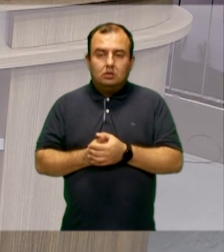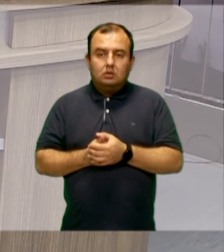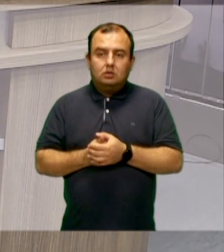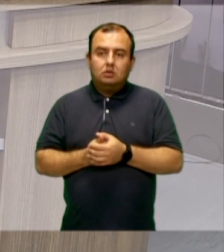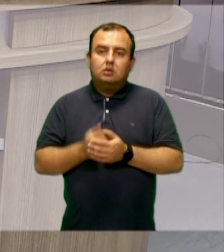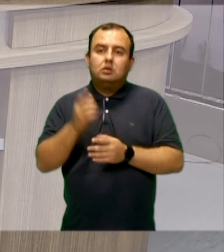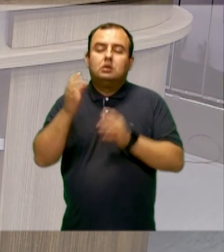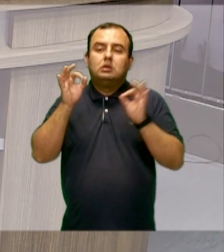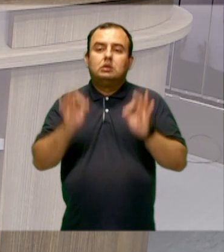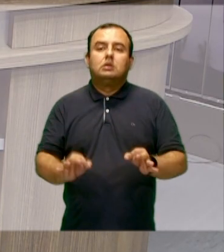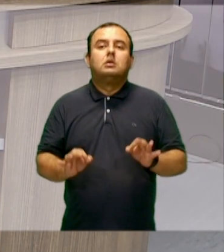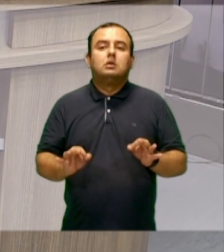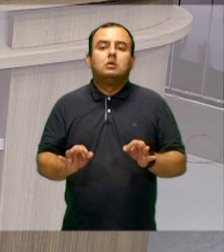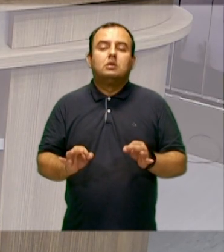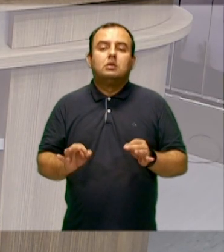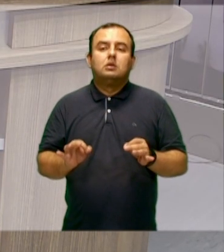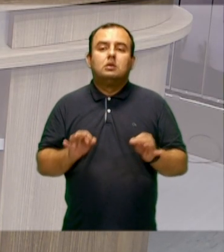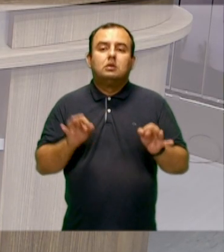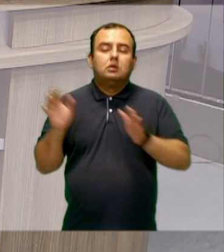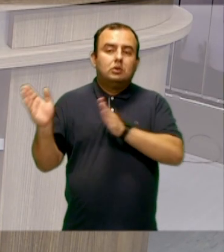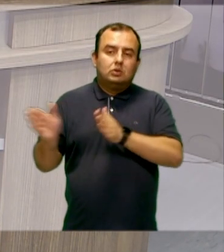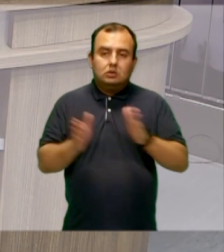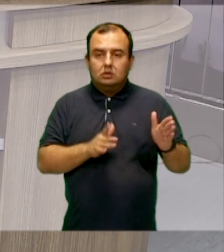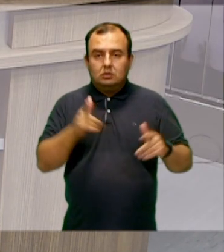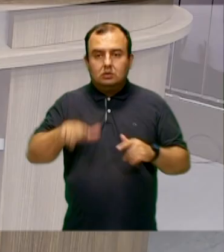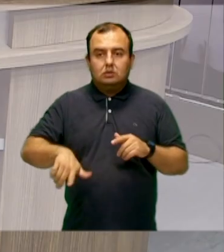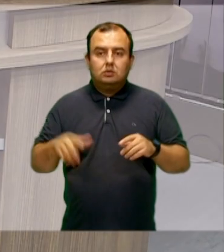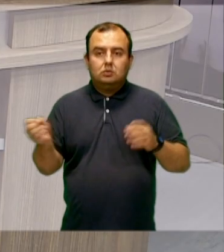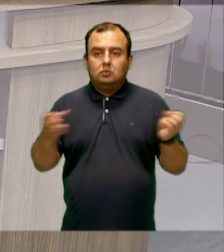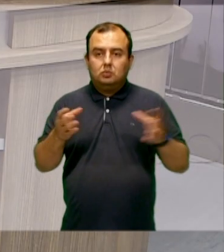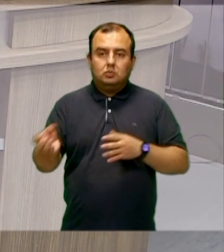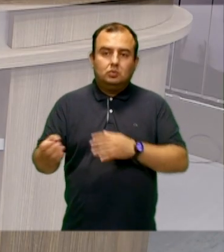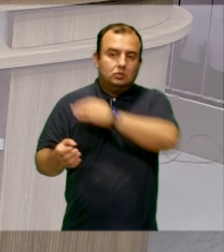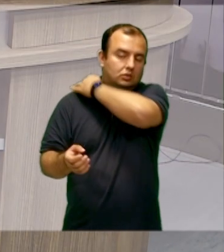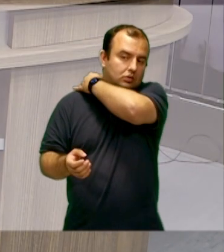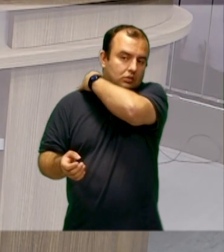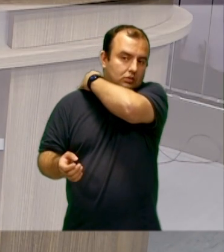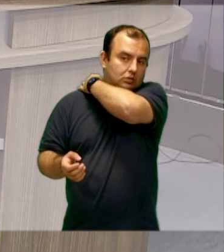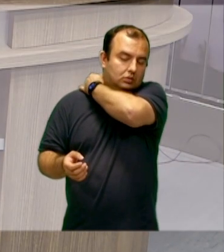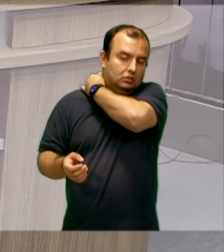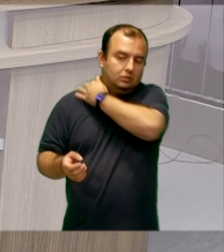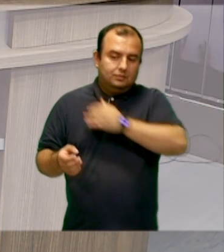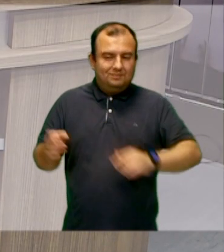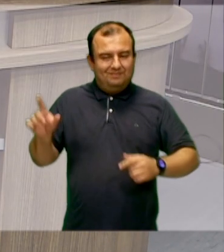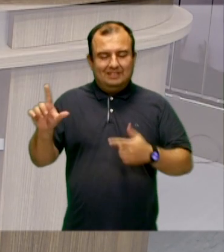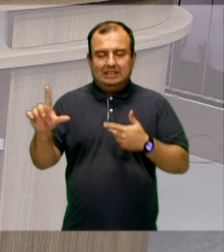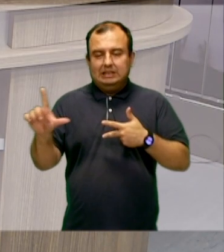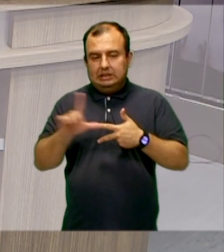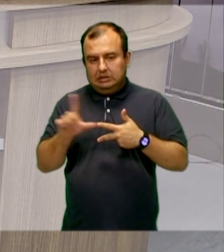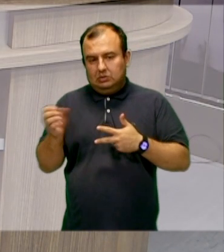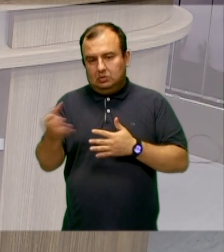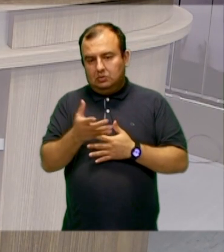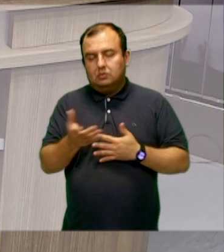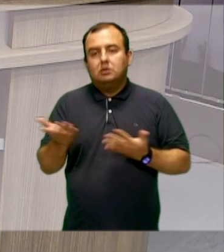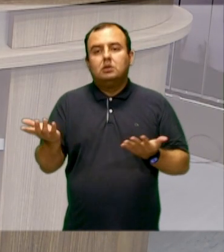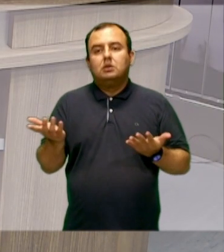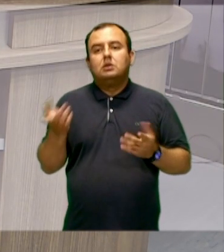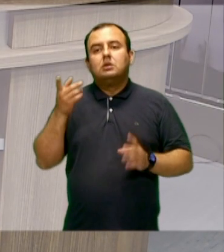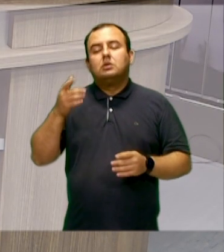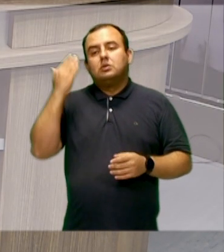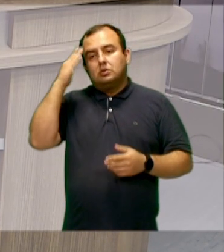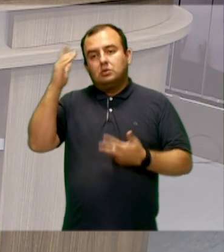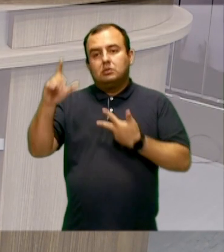é exatamente dar uma reordenada e uma atualizada nessa legislação. No teu entendimento, qual é